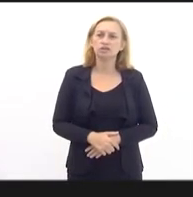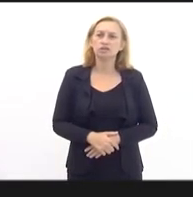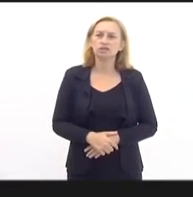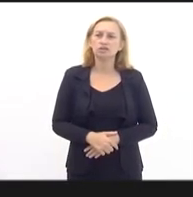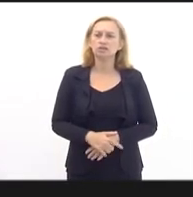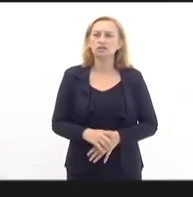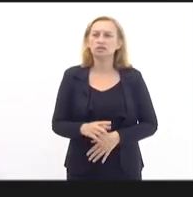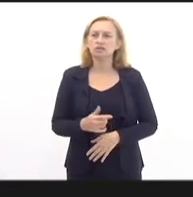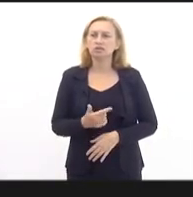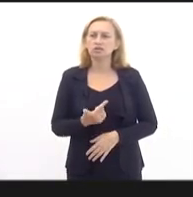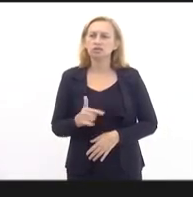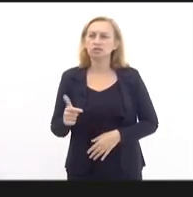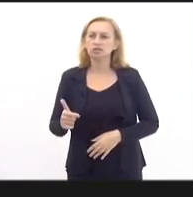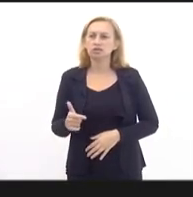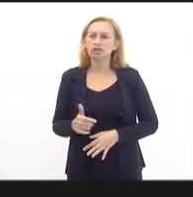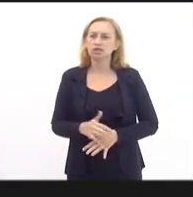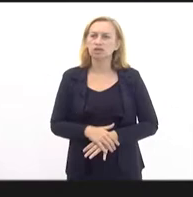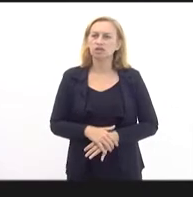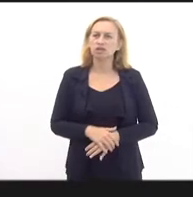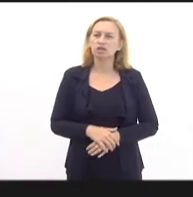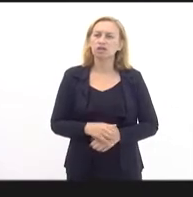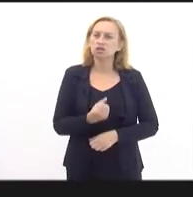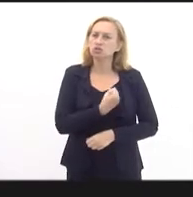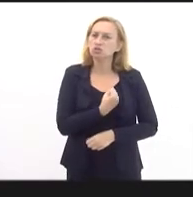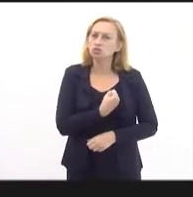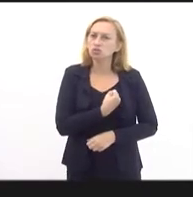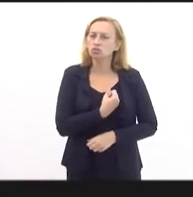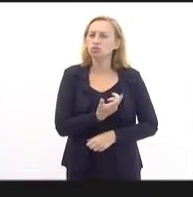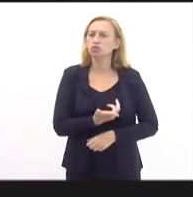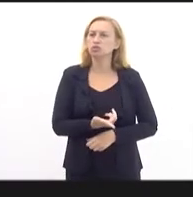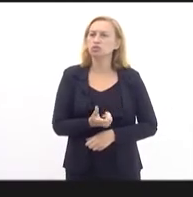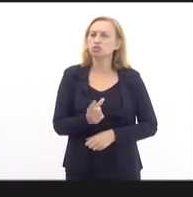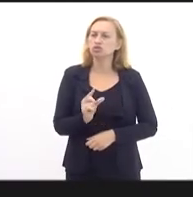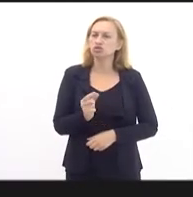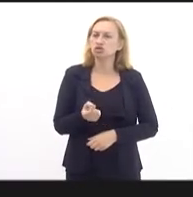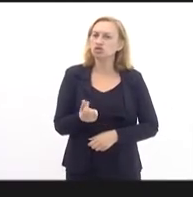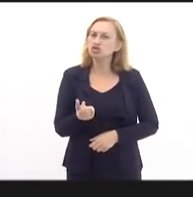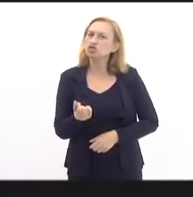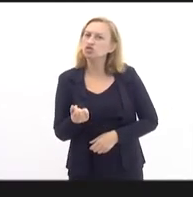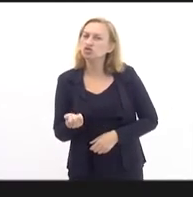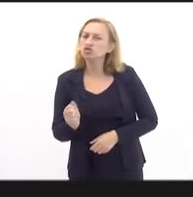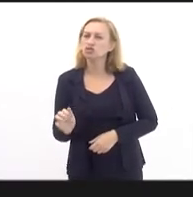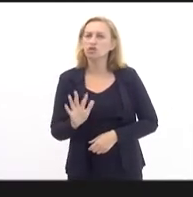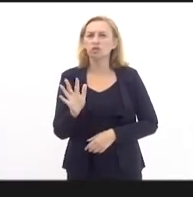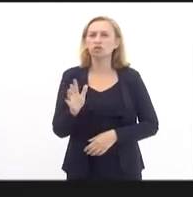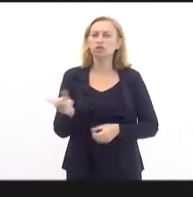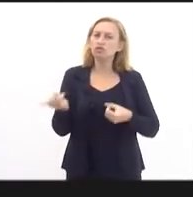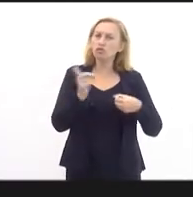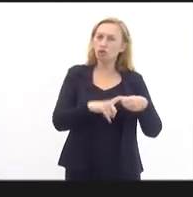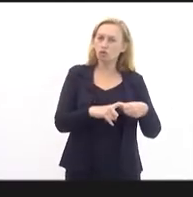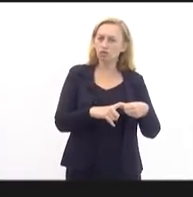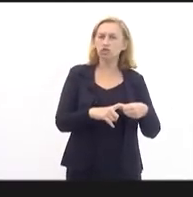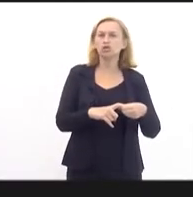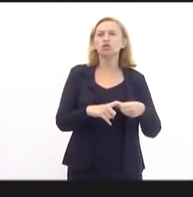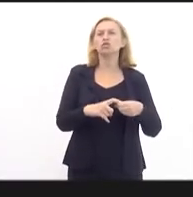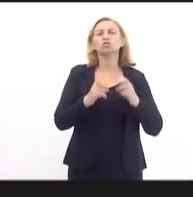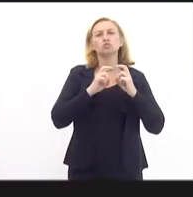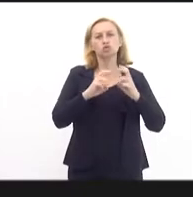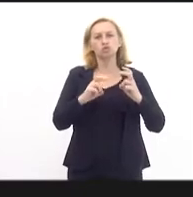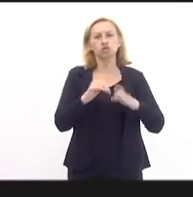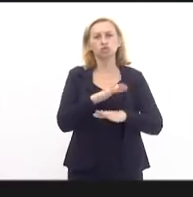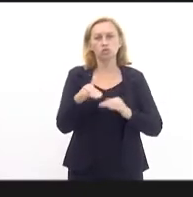para que não haja esse aumento, para que retorne os ônibus, os trens.